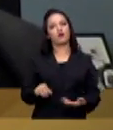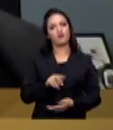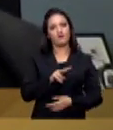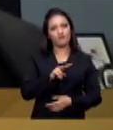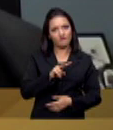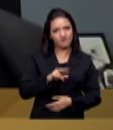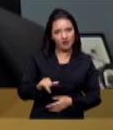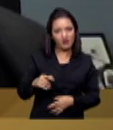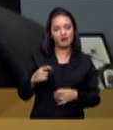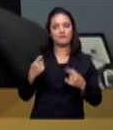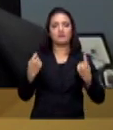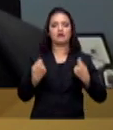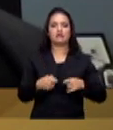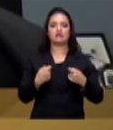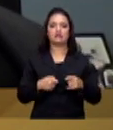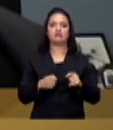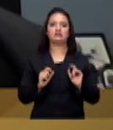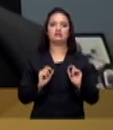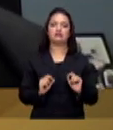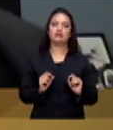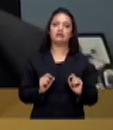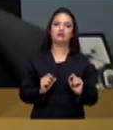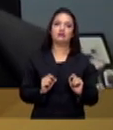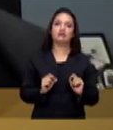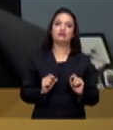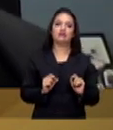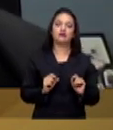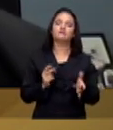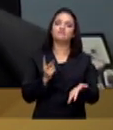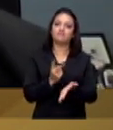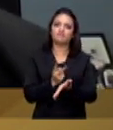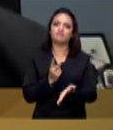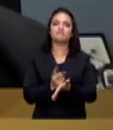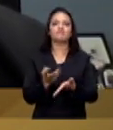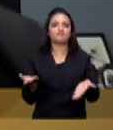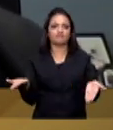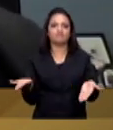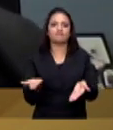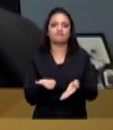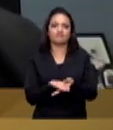uma situação que leva mesmo à